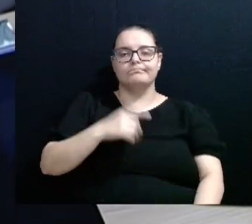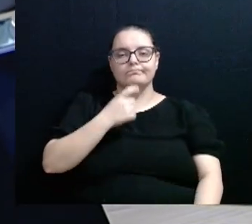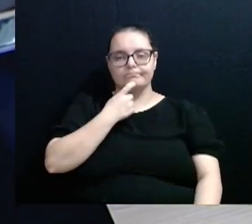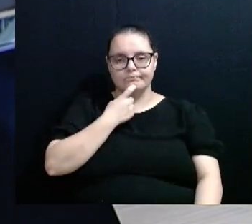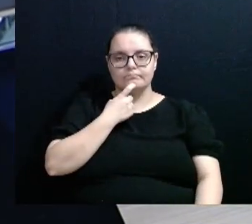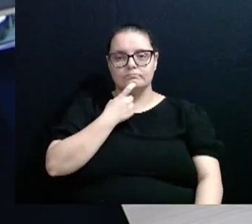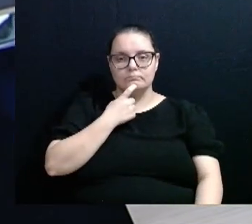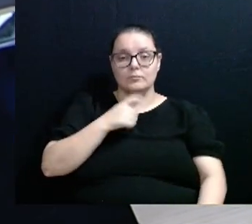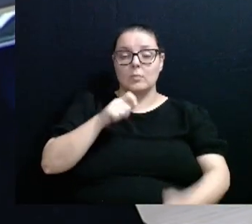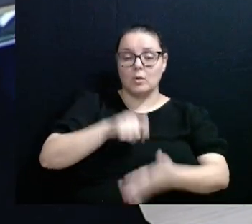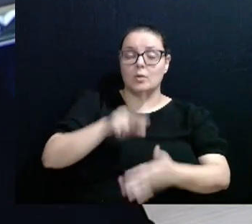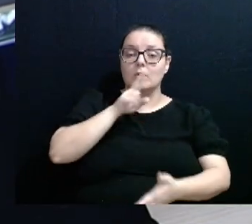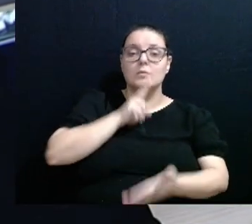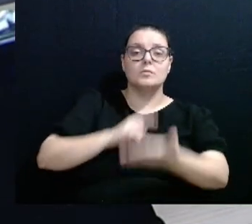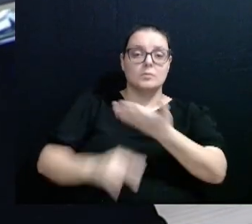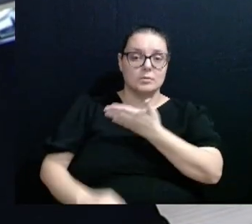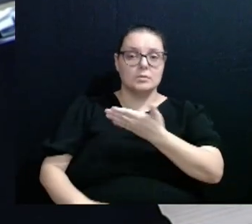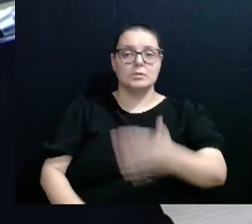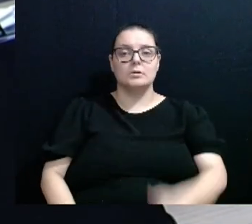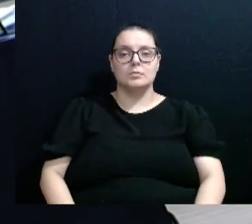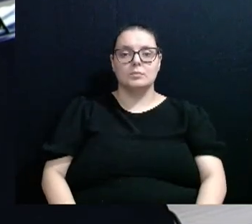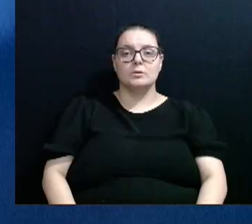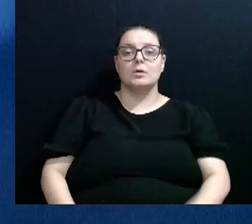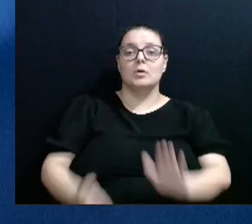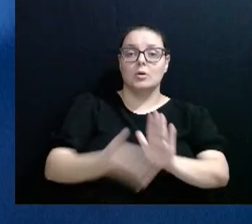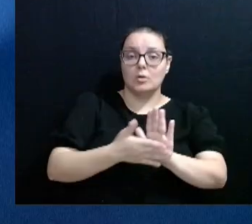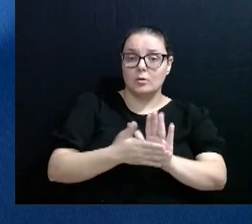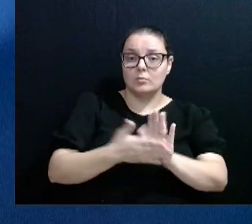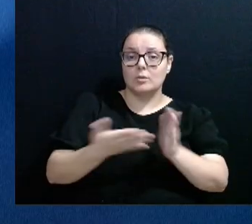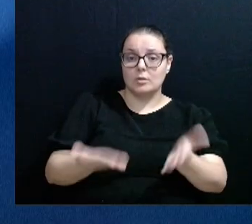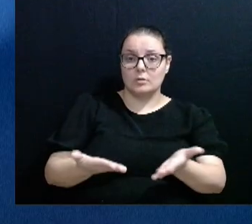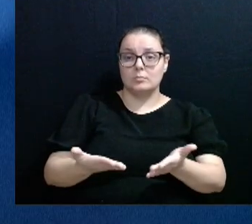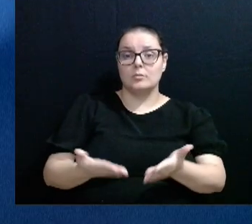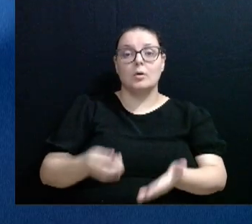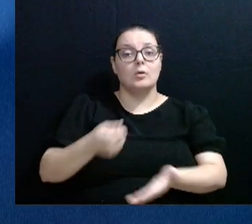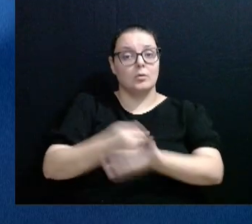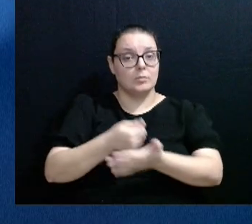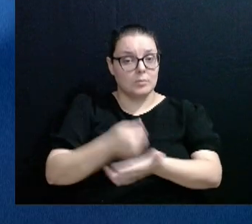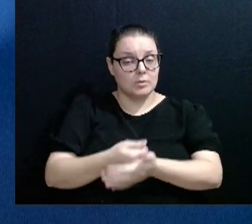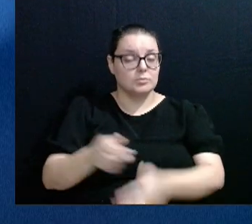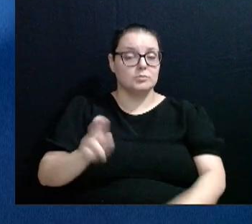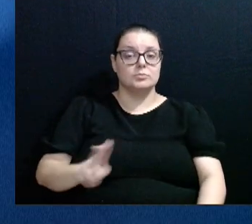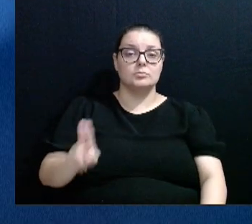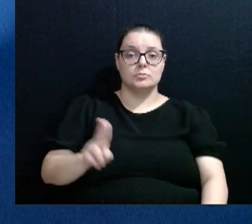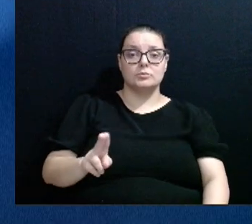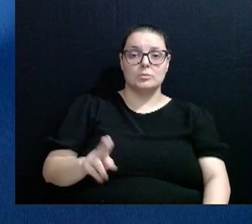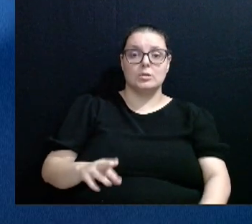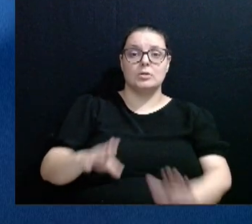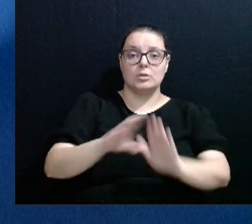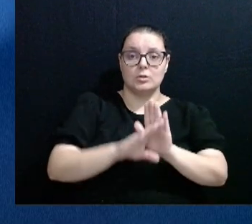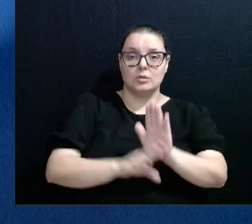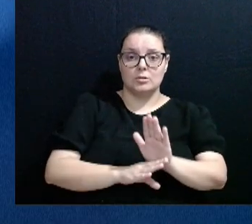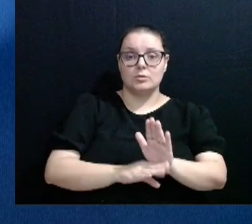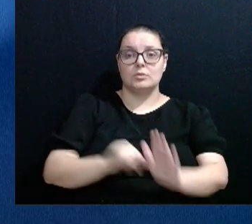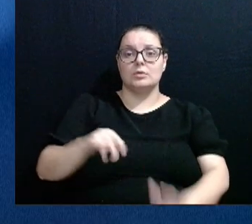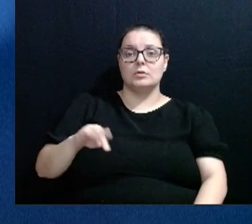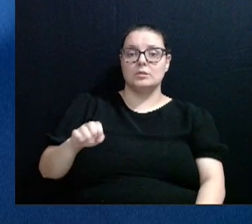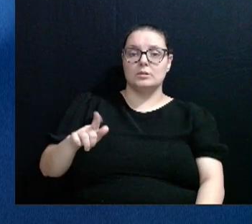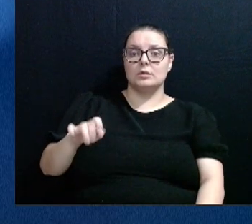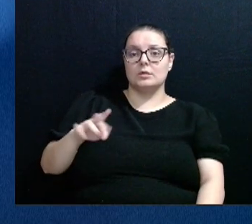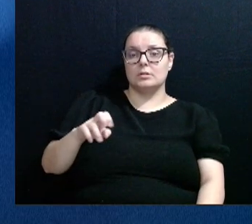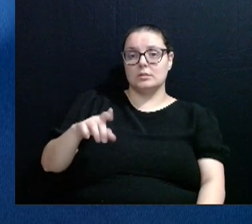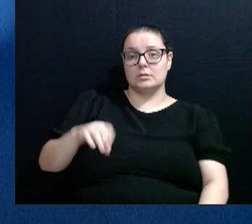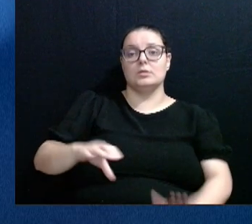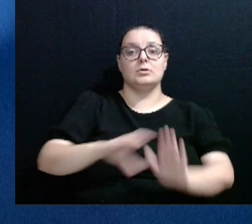vereador Nelson Osseri, a proposta torna obrigatória a implementação de programas de integridade e compliance para